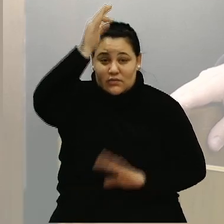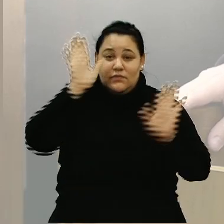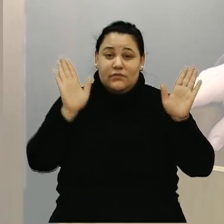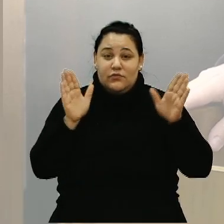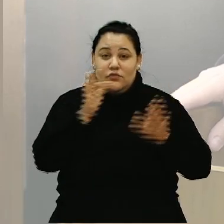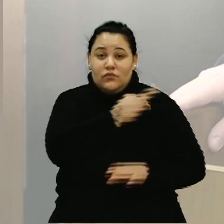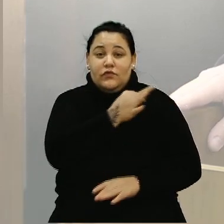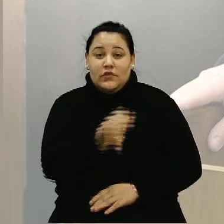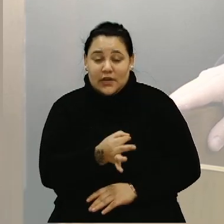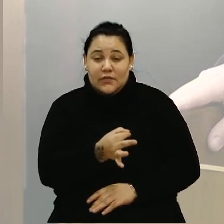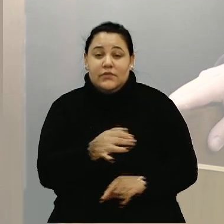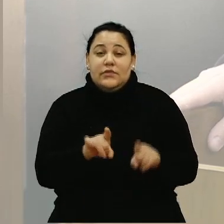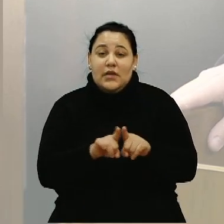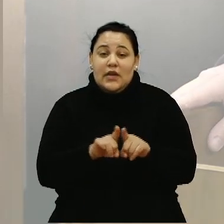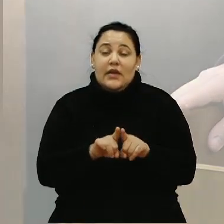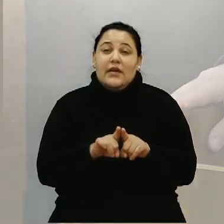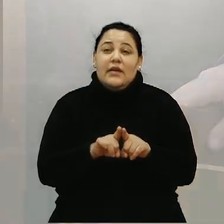e